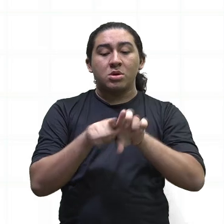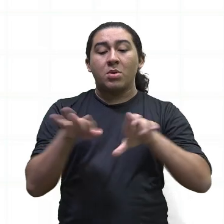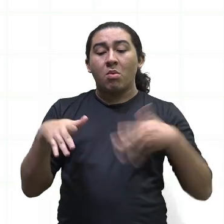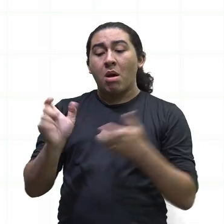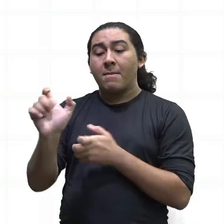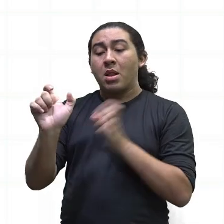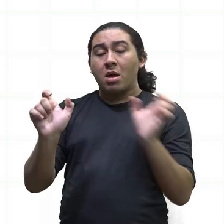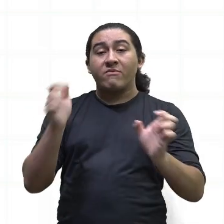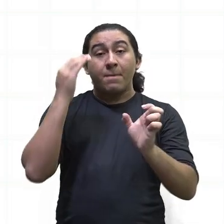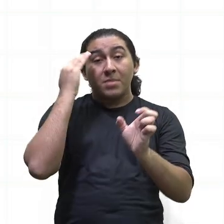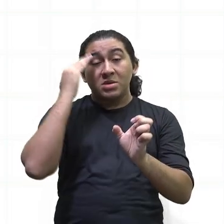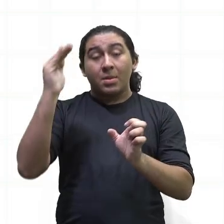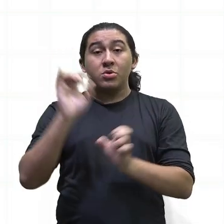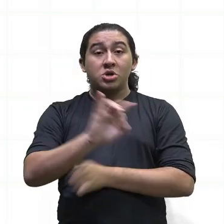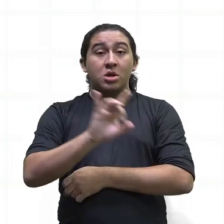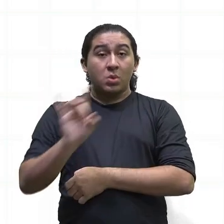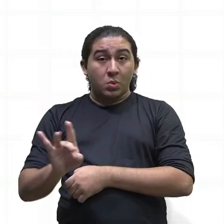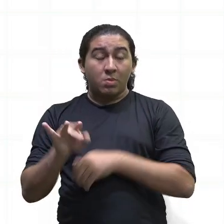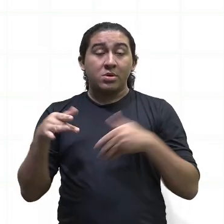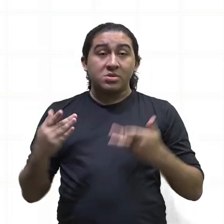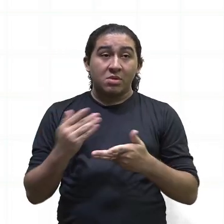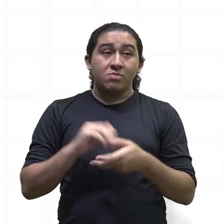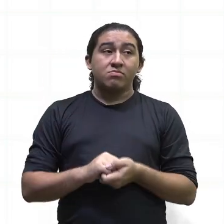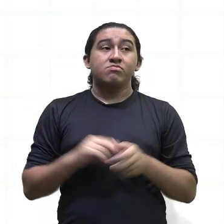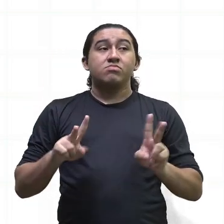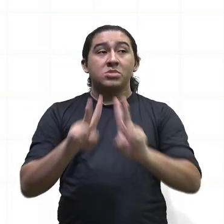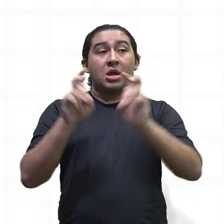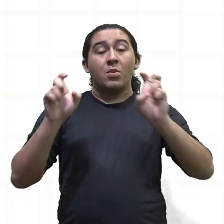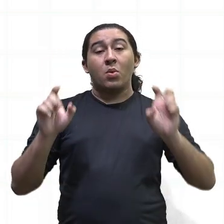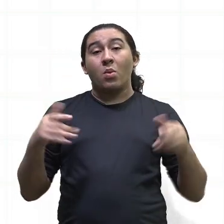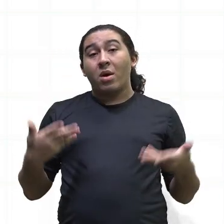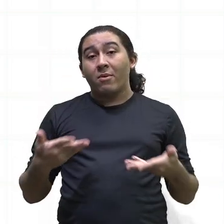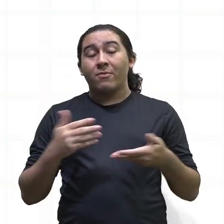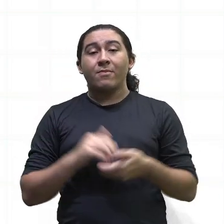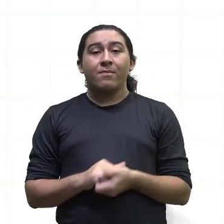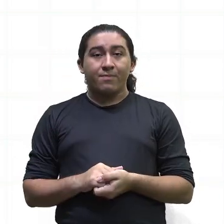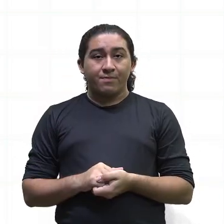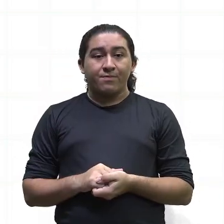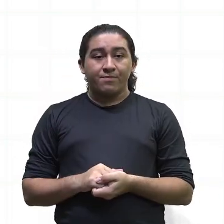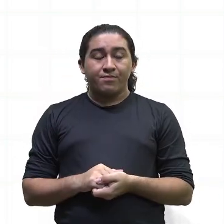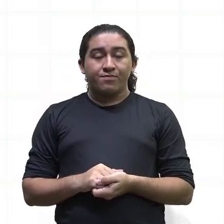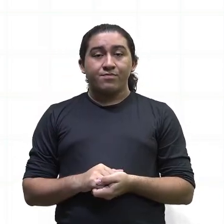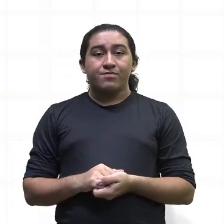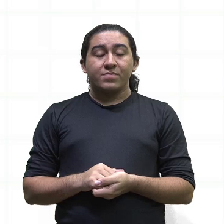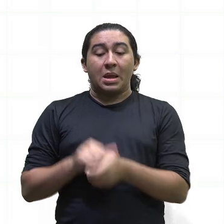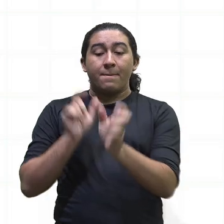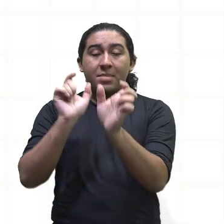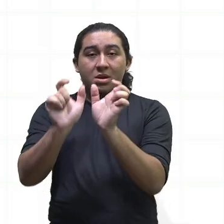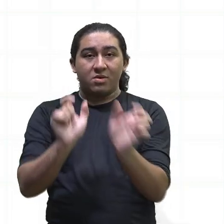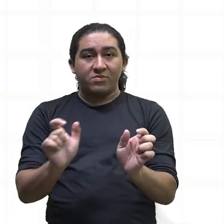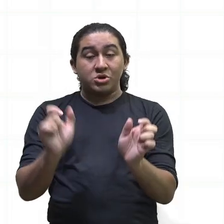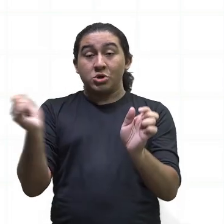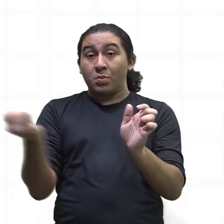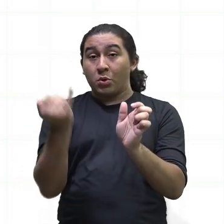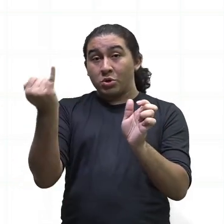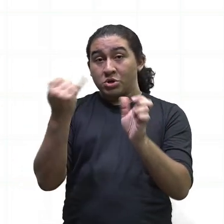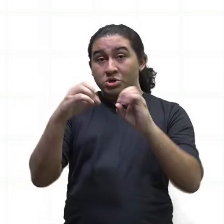nominal, núcleo do meu sintagma verbal, eu estou falando de termos essenciais.